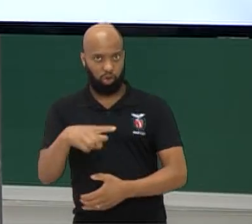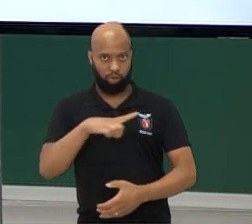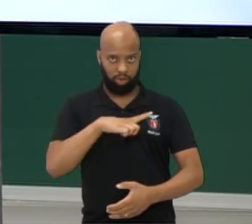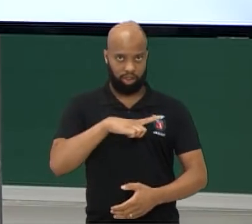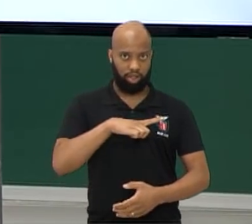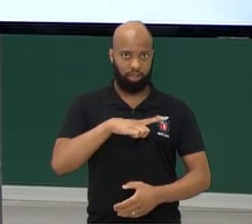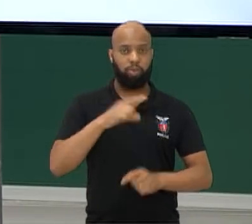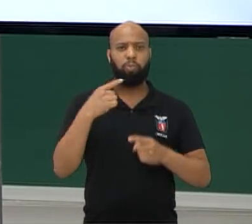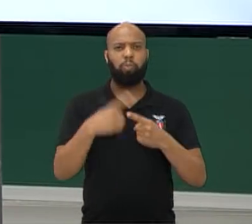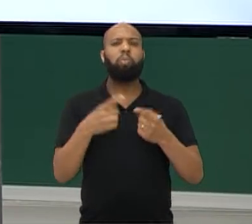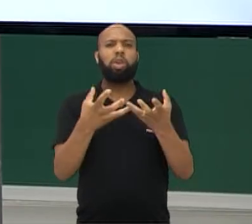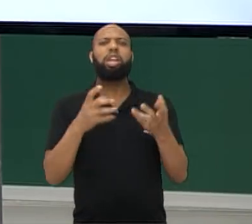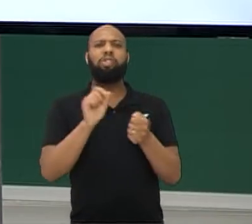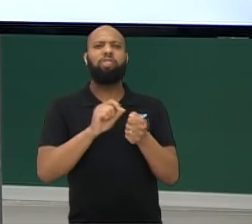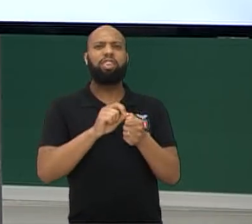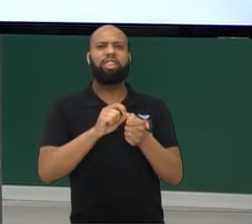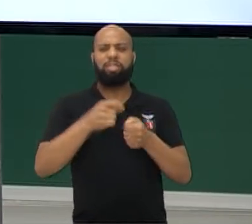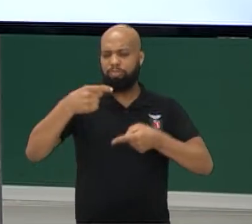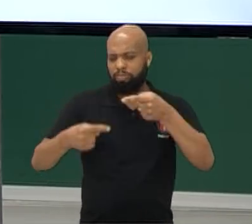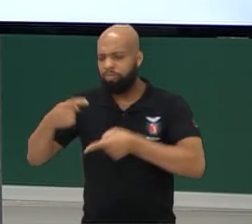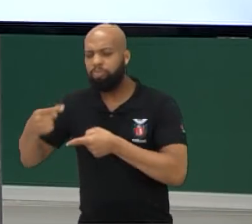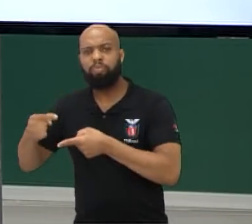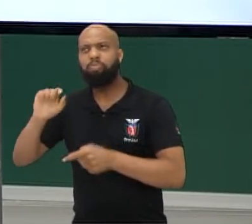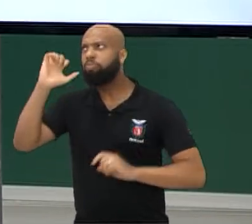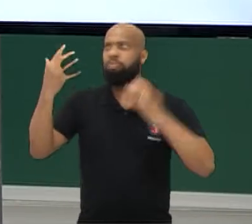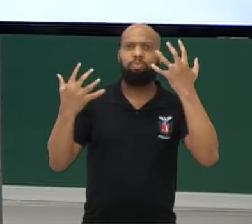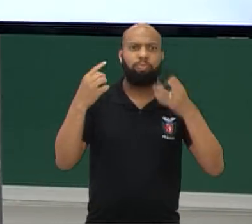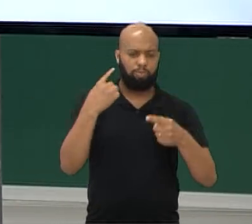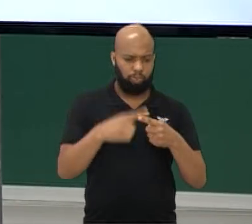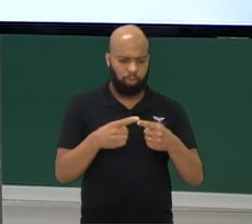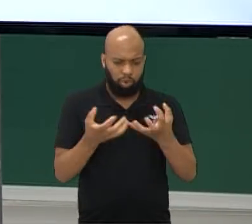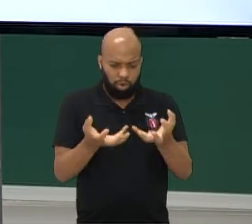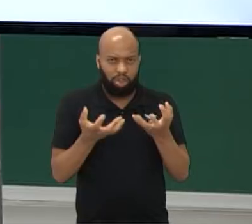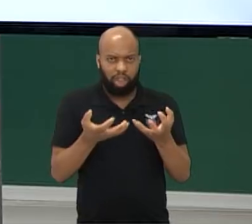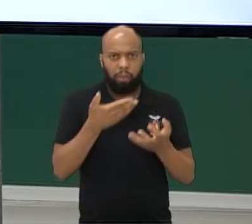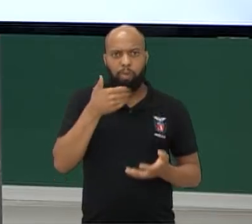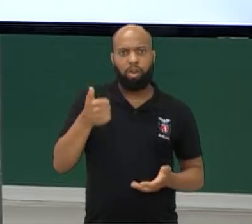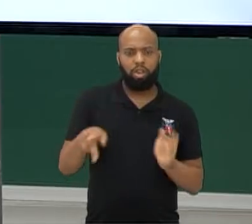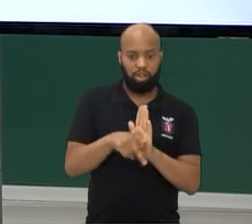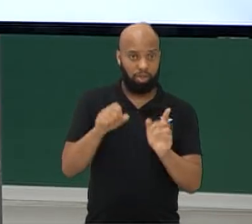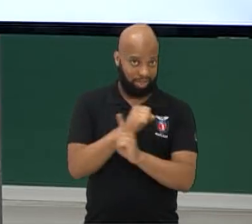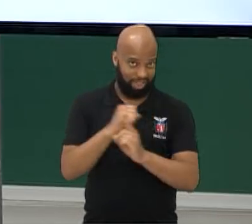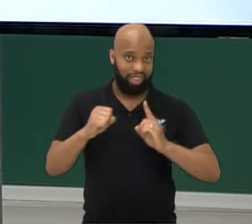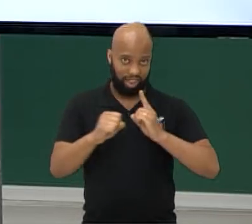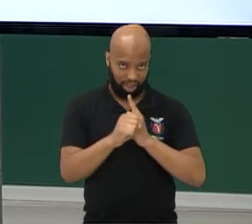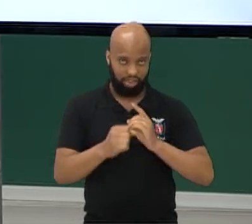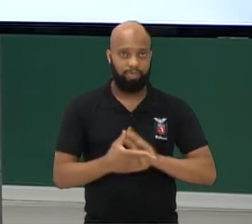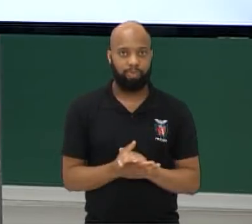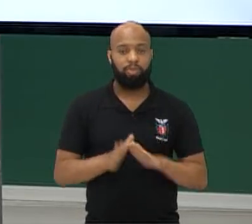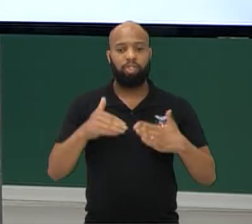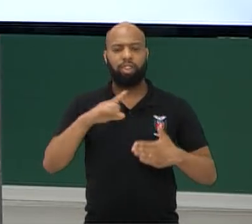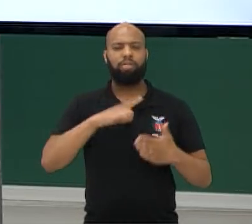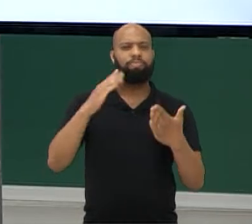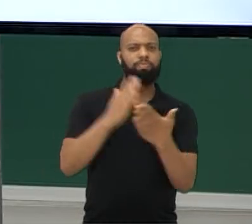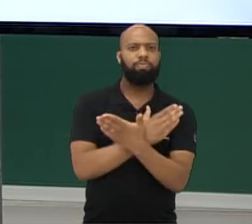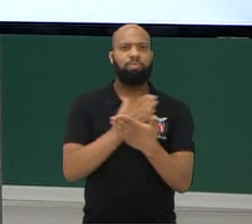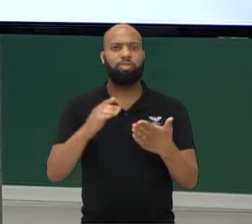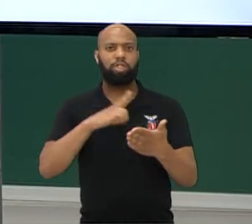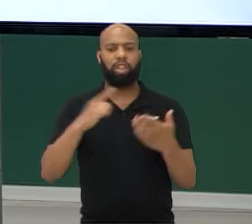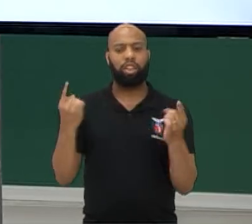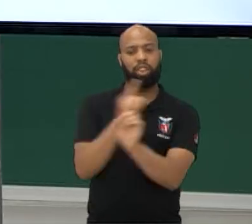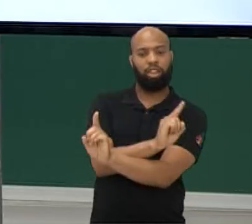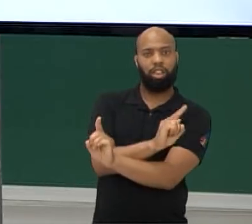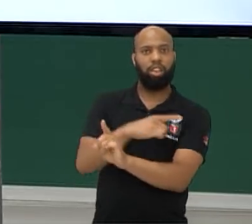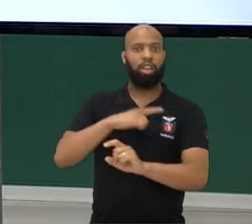debater. Por que essas mudanças estavam acontecendo e como podemos melhorar a sociedade? Então, são algumas